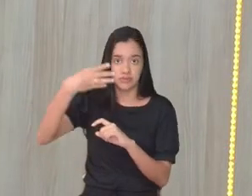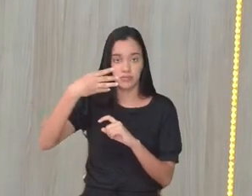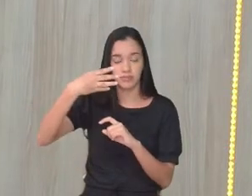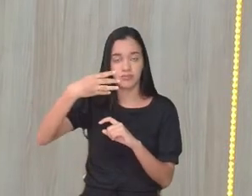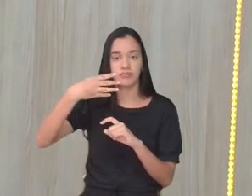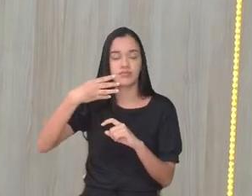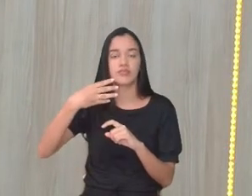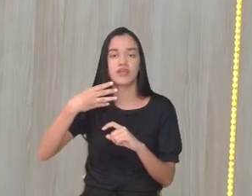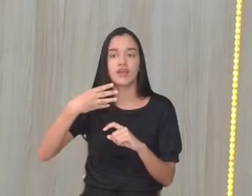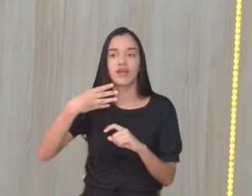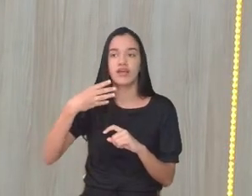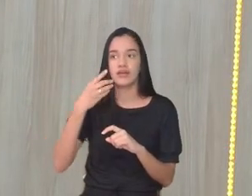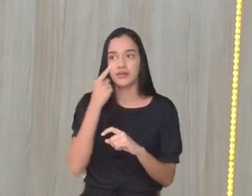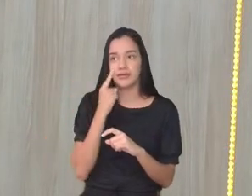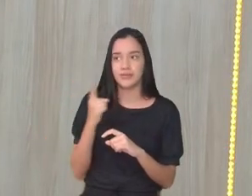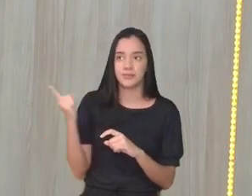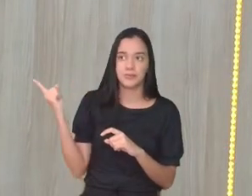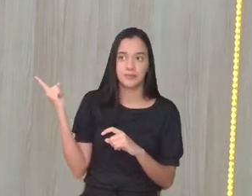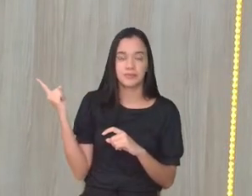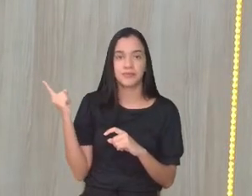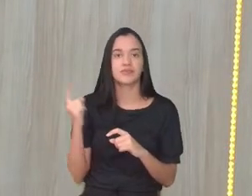10 elevado à sétima potência.